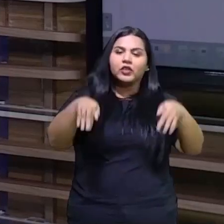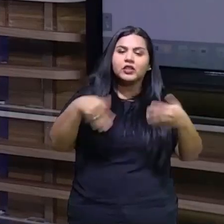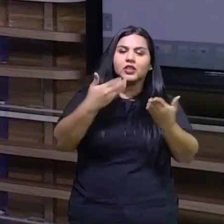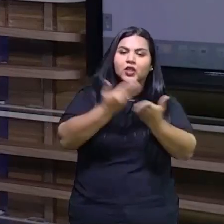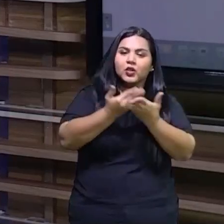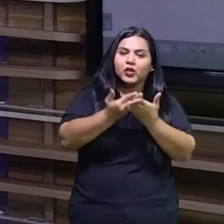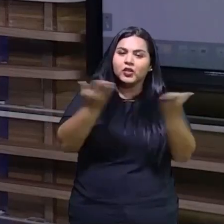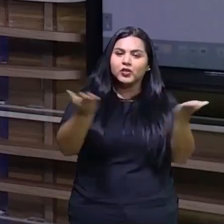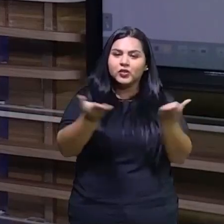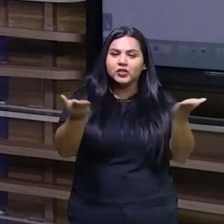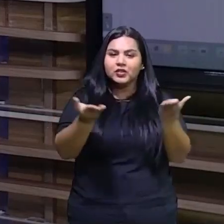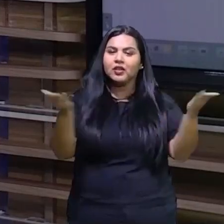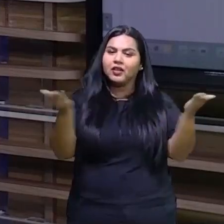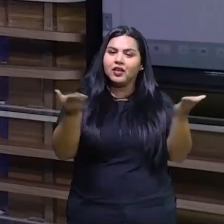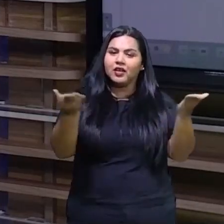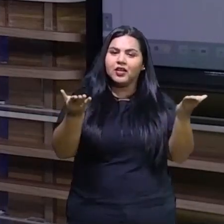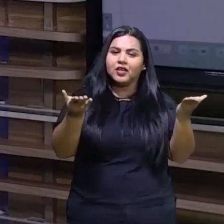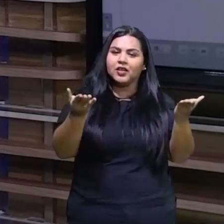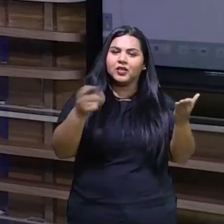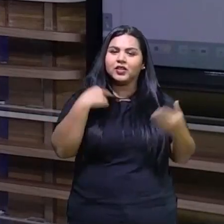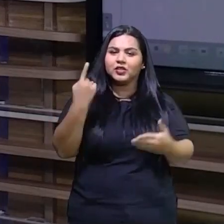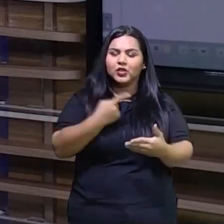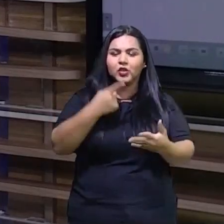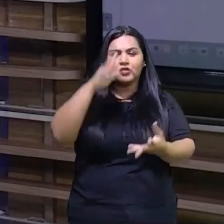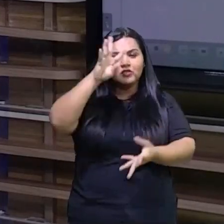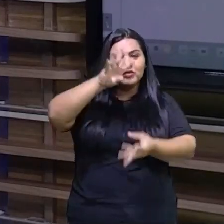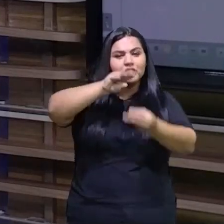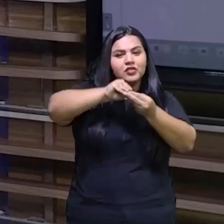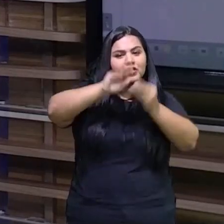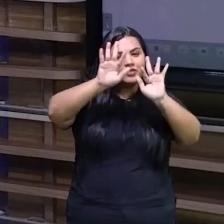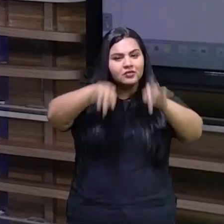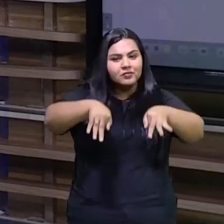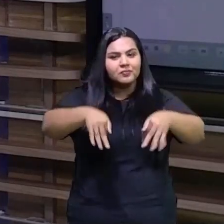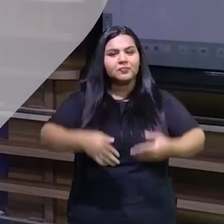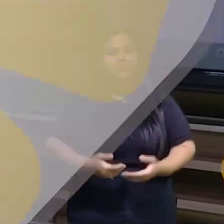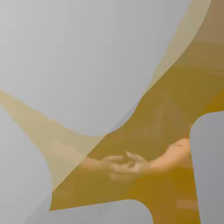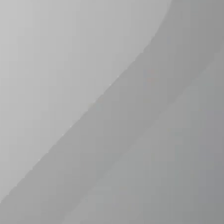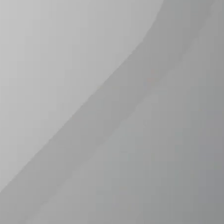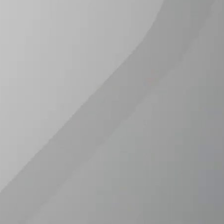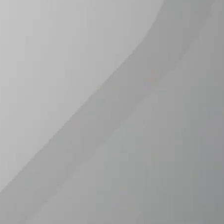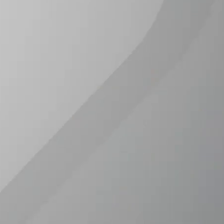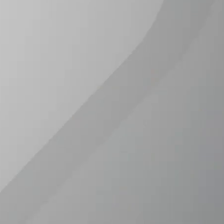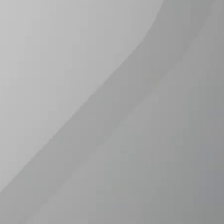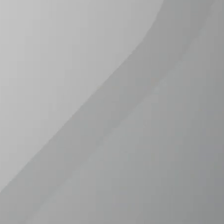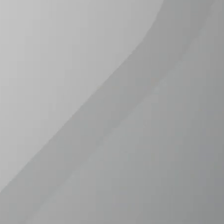hoje e agora vamos para nossas considerações finais.